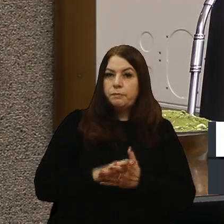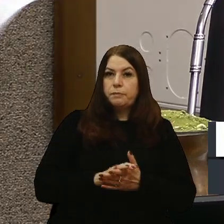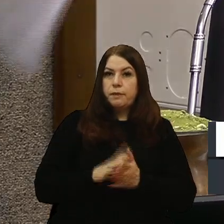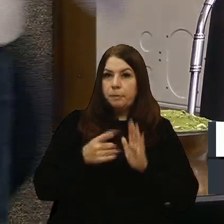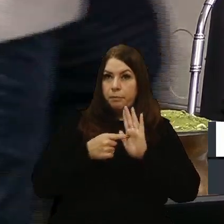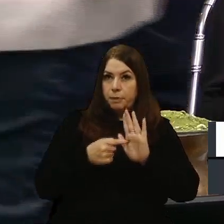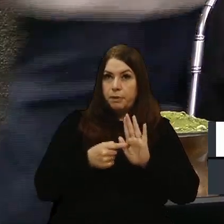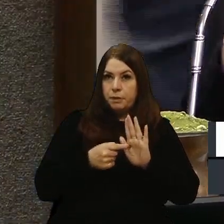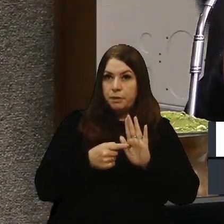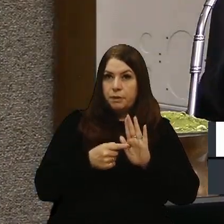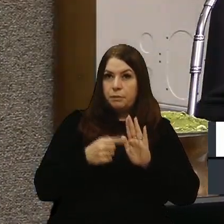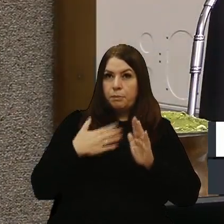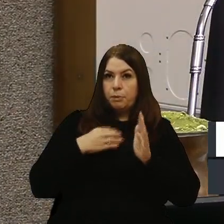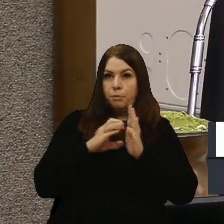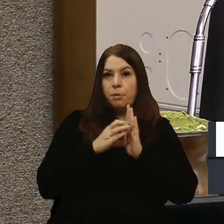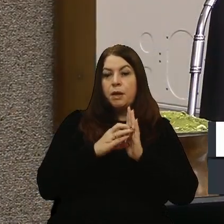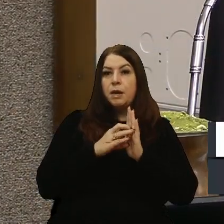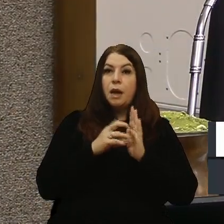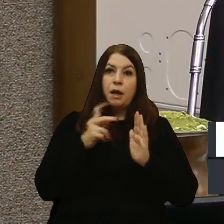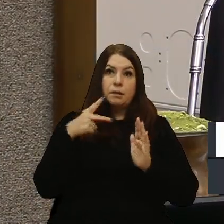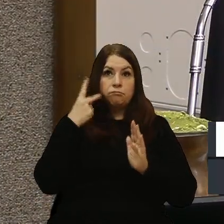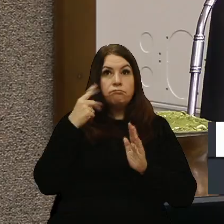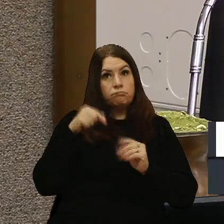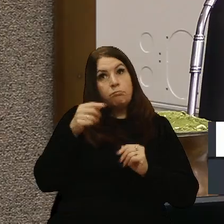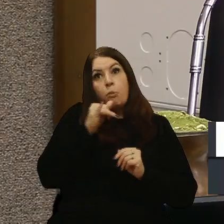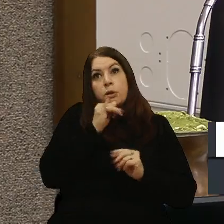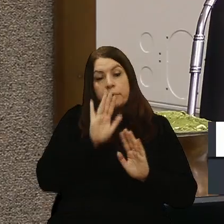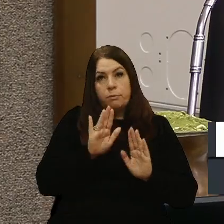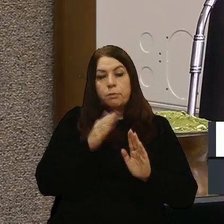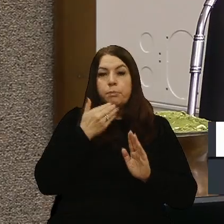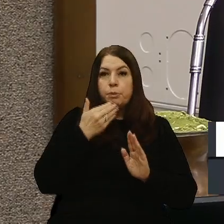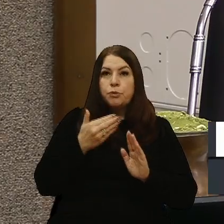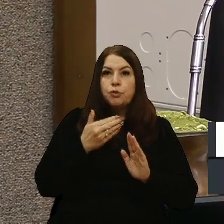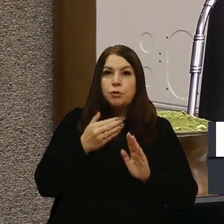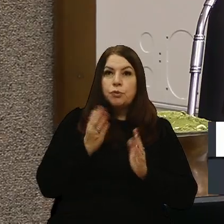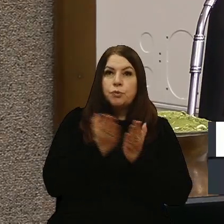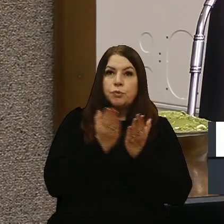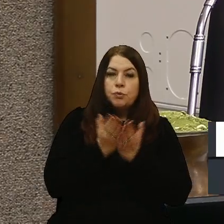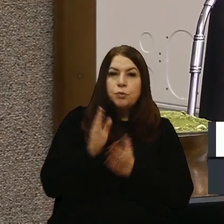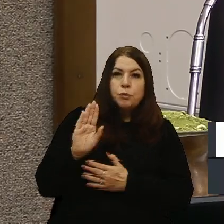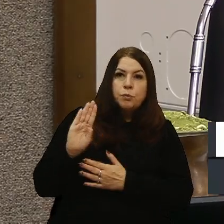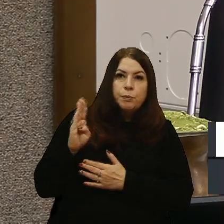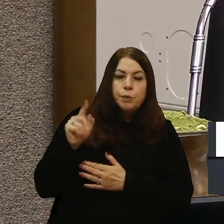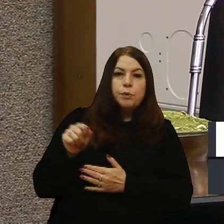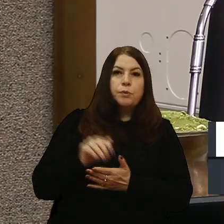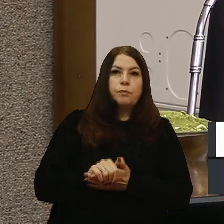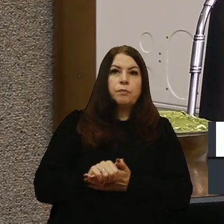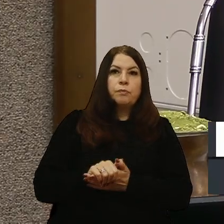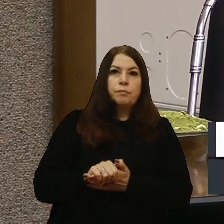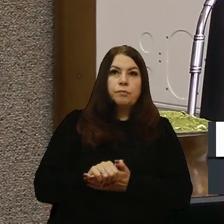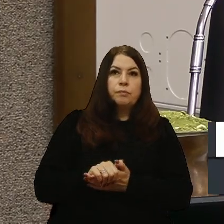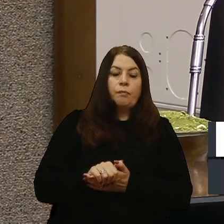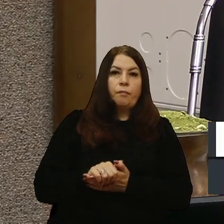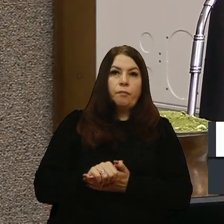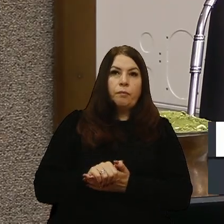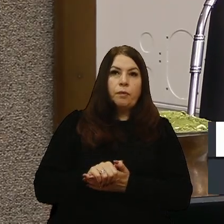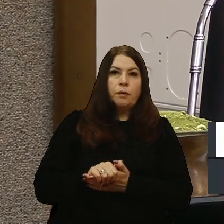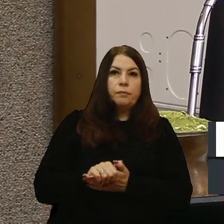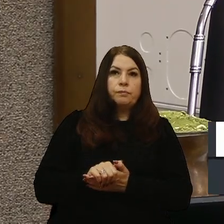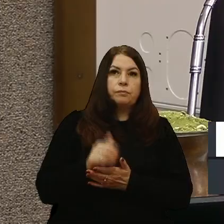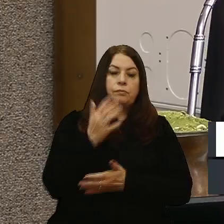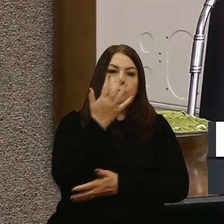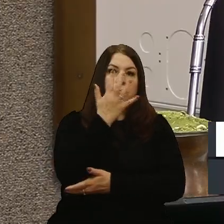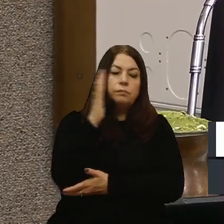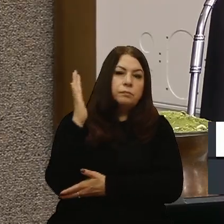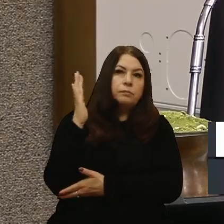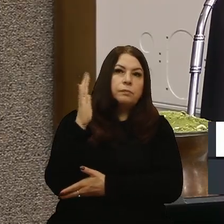apresentados pela minha bancada, por exemplo. Eu fiz um requerimento de um estudo biológico das árvores